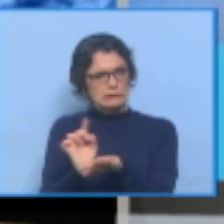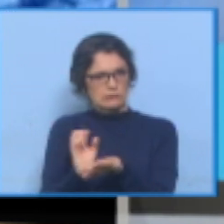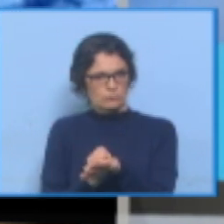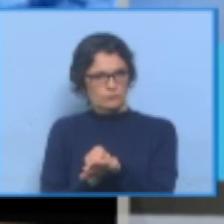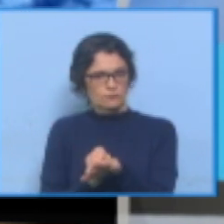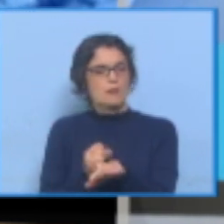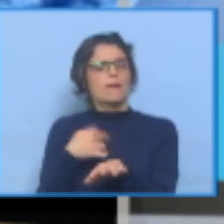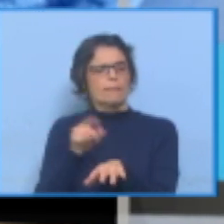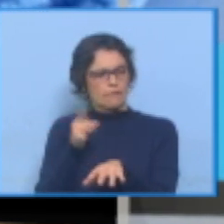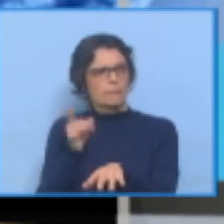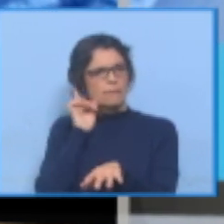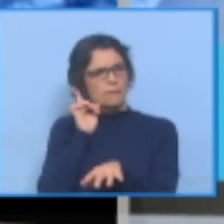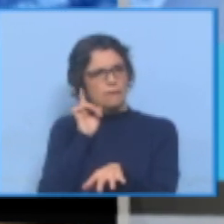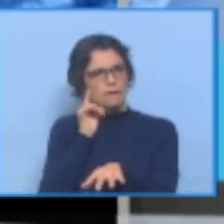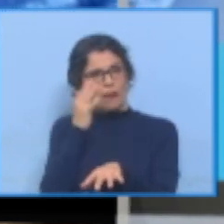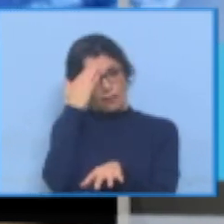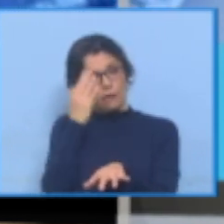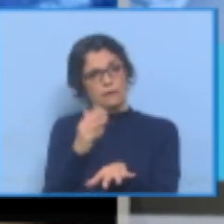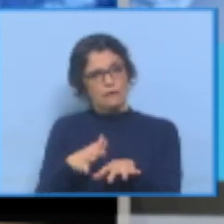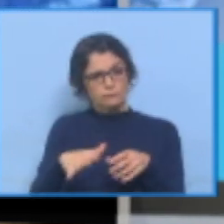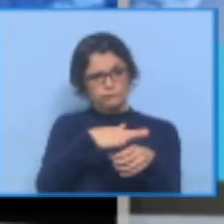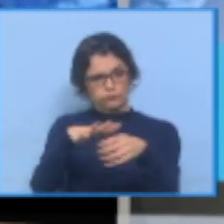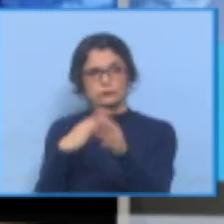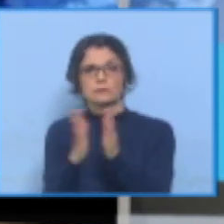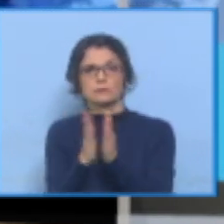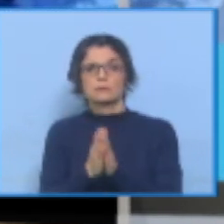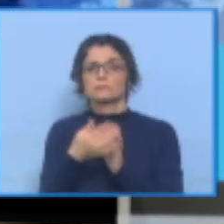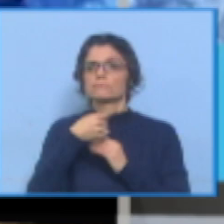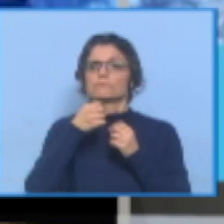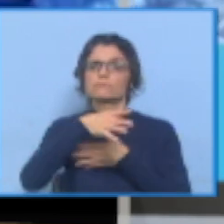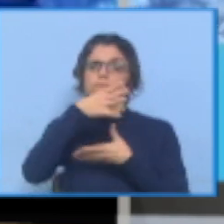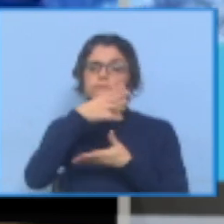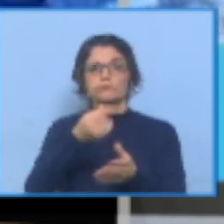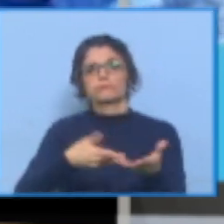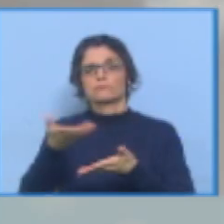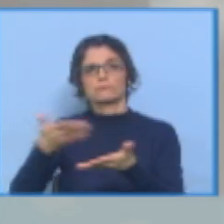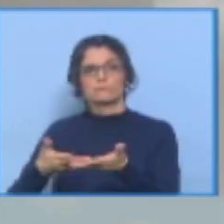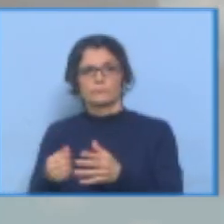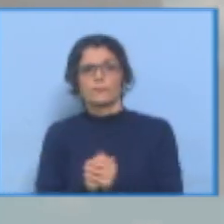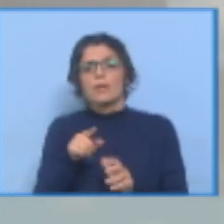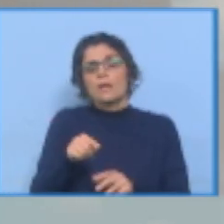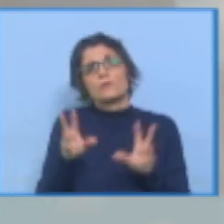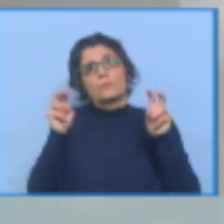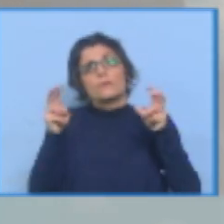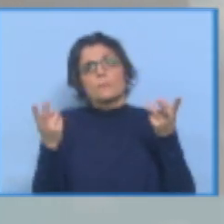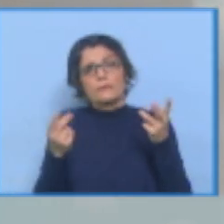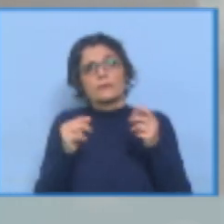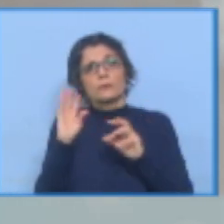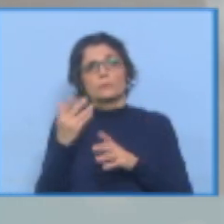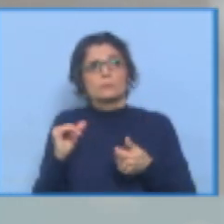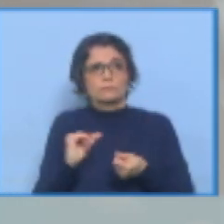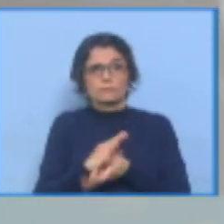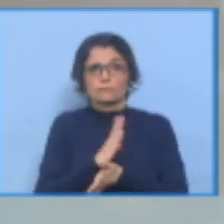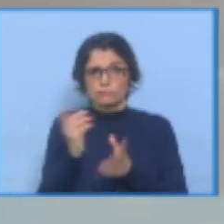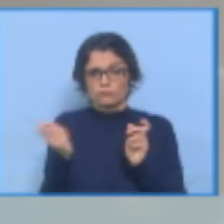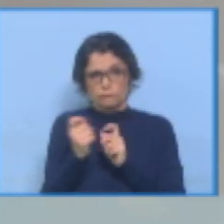portanto, é tão importante estarmos junto de cada diocese, de cada comunidade, para podermos falar. É um tema que passa nos média, enfim, que provoca alguma